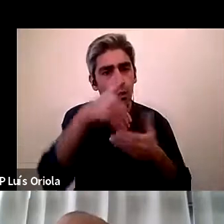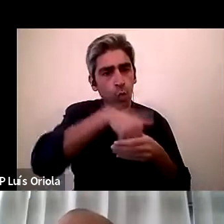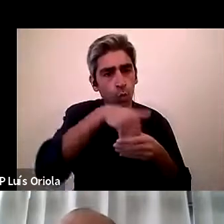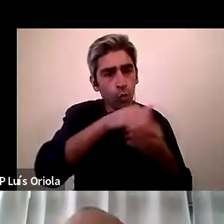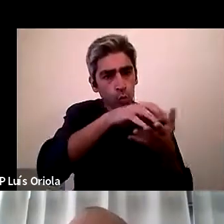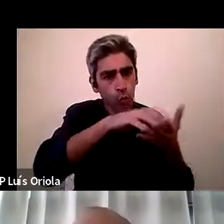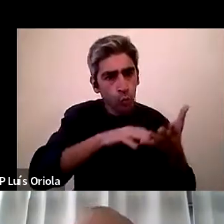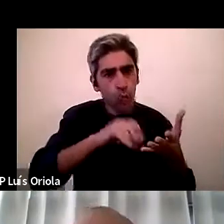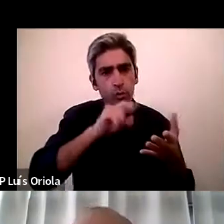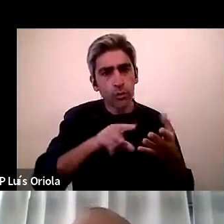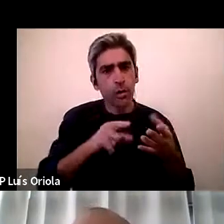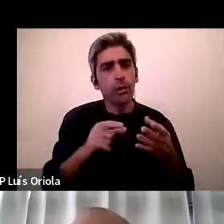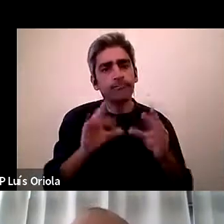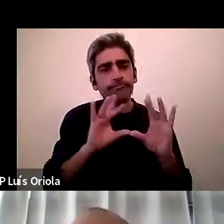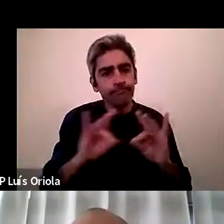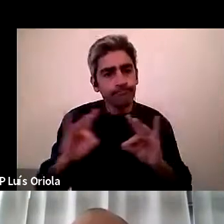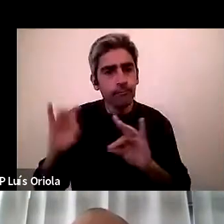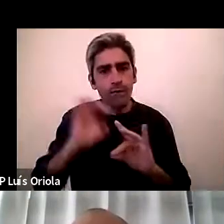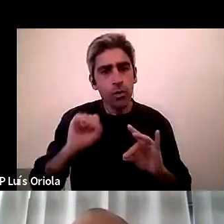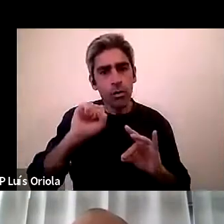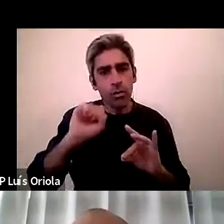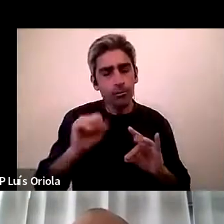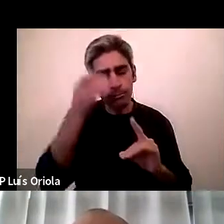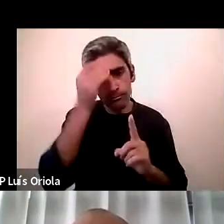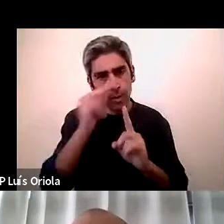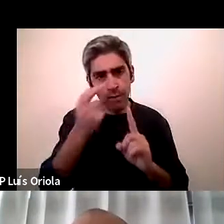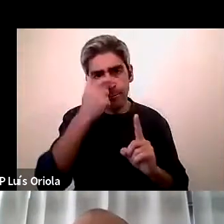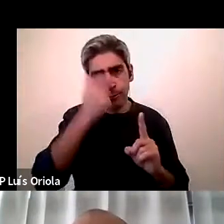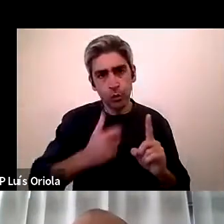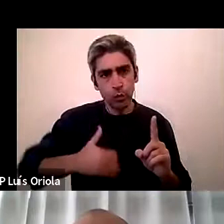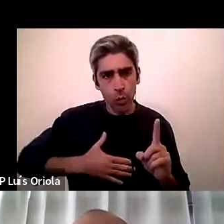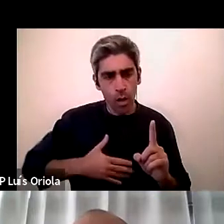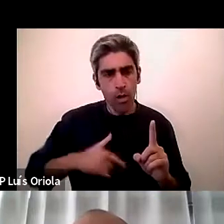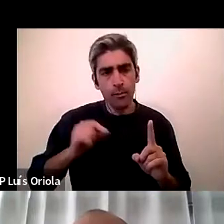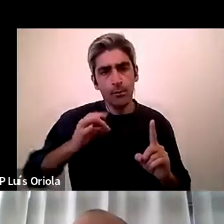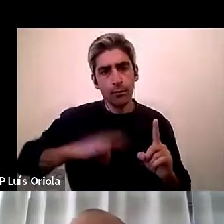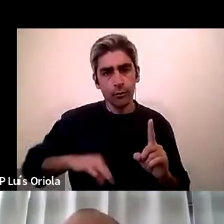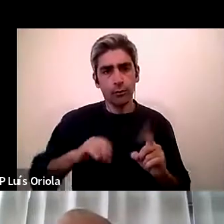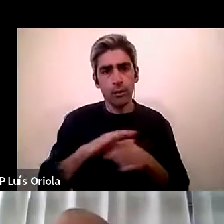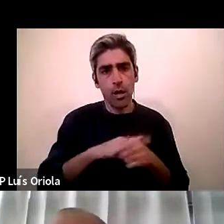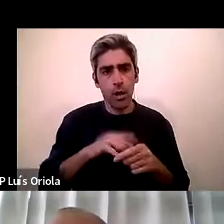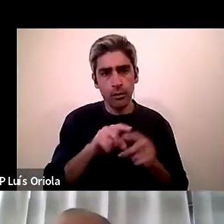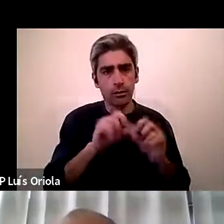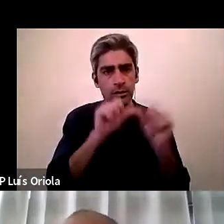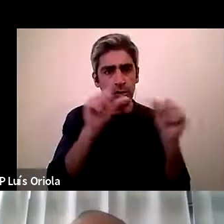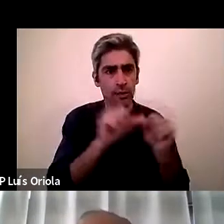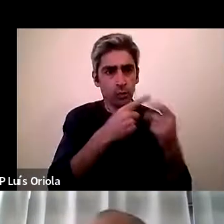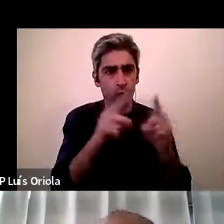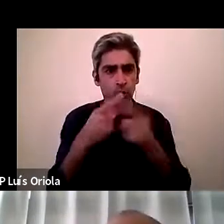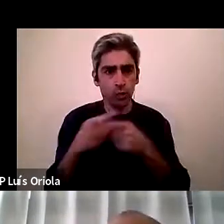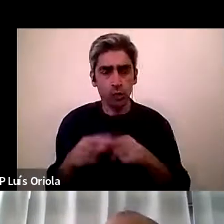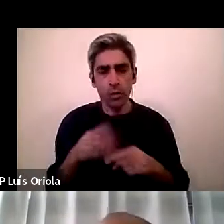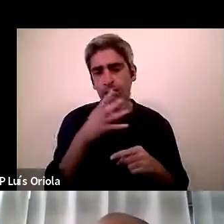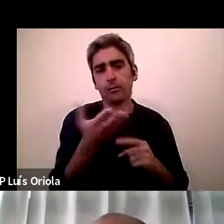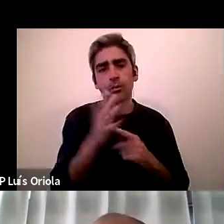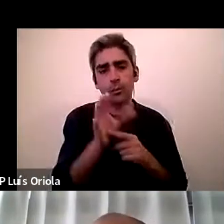de poderem cristalizar a sua perspectiva pessoal e como profissionais sobre estes temas. Dizer, por